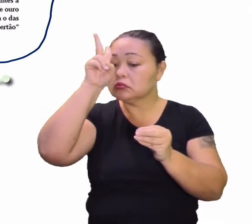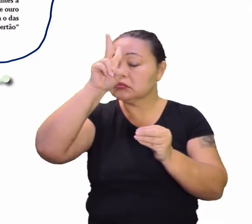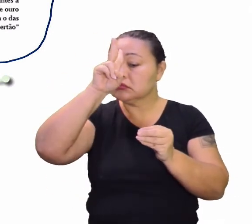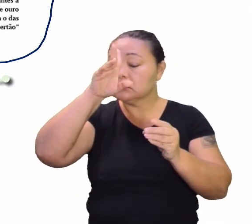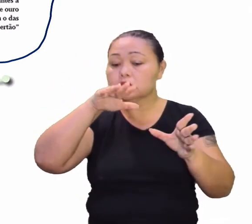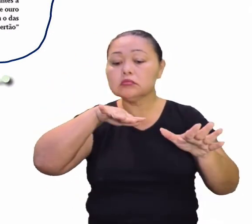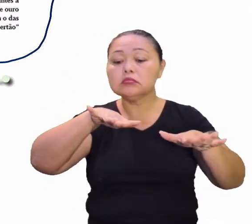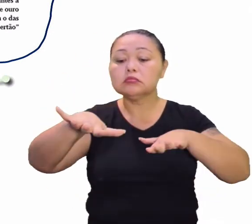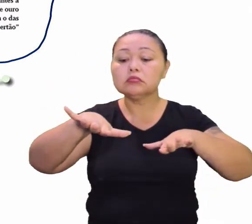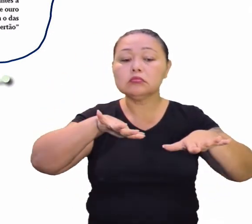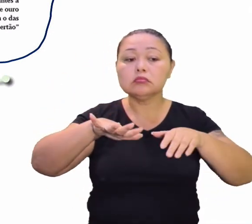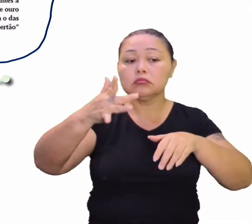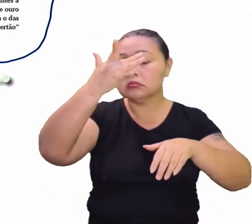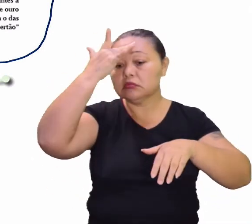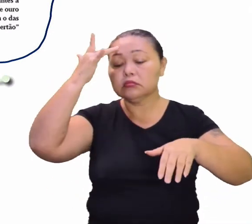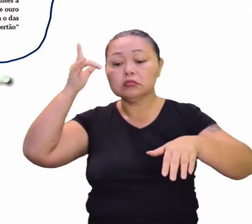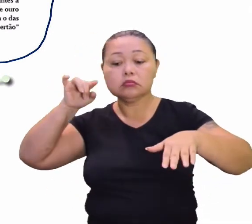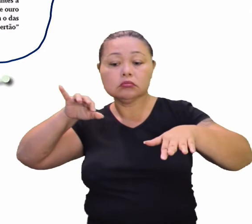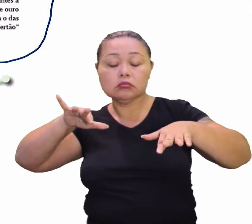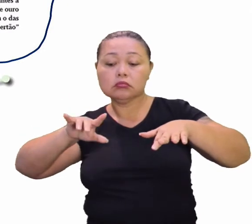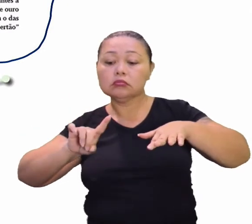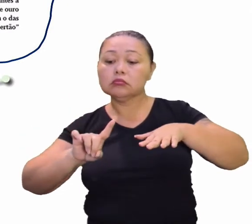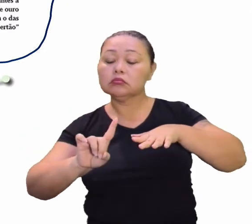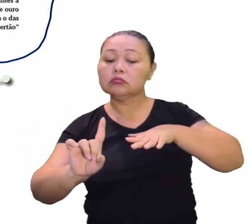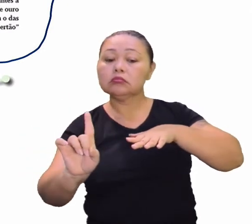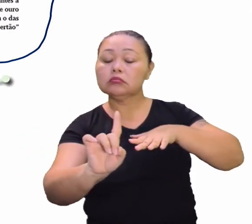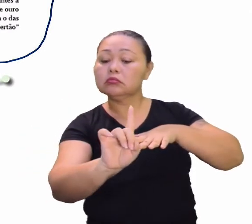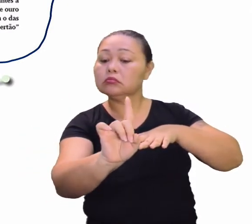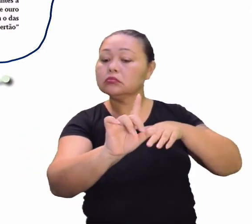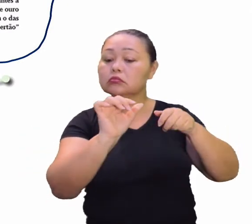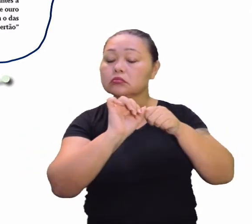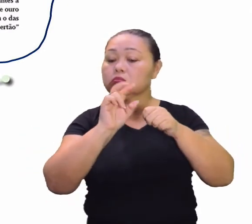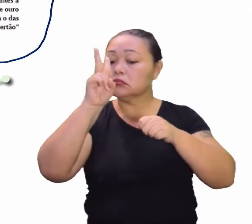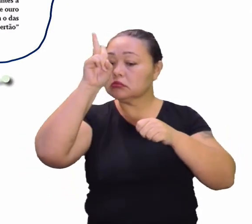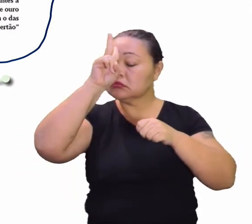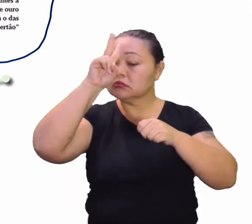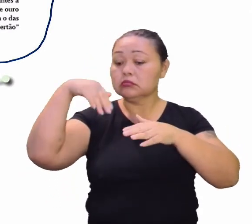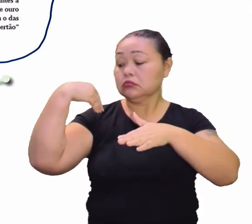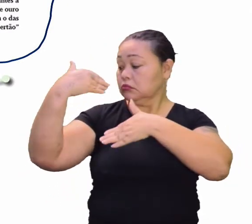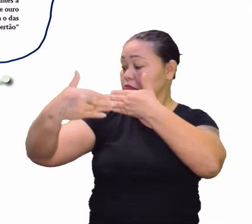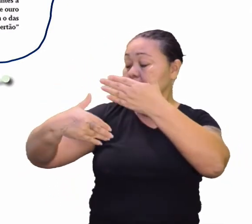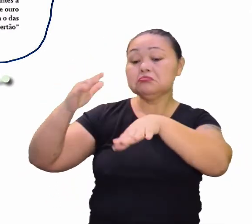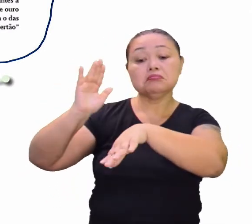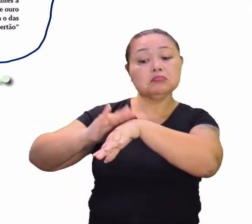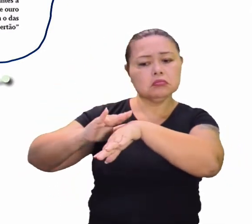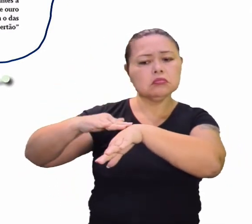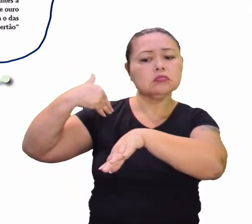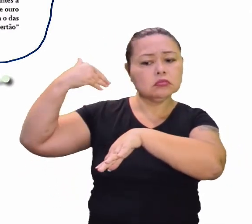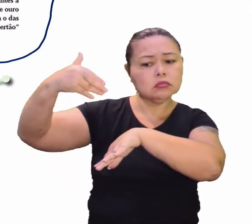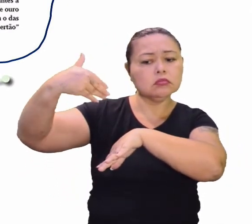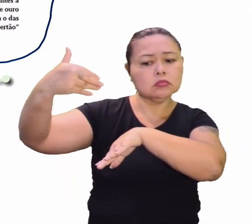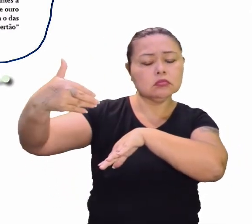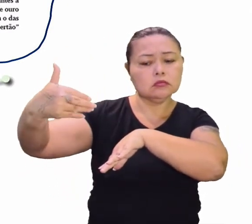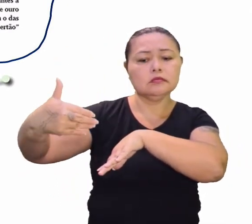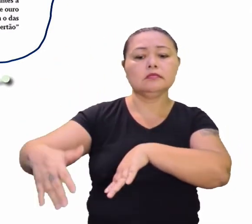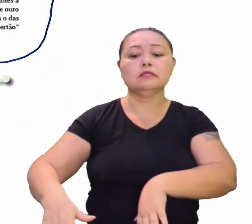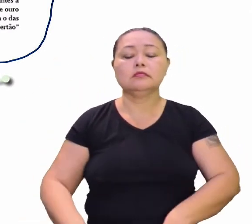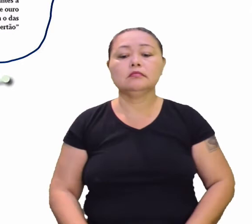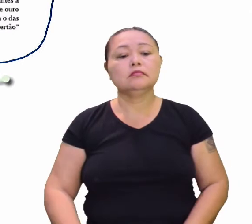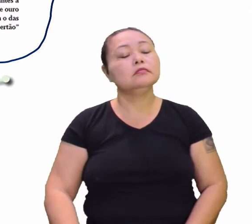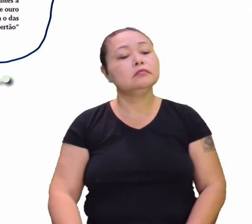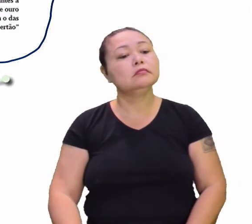da dinâmica da migração em Rondônia. Muito bem. Passando por todo esse processo histórico ao longo do tempo. Justamente. É isso? Ok, muito bem,